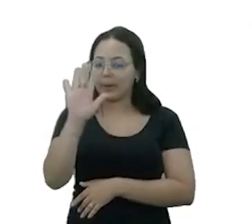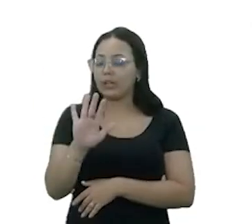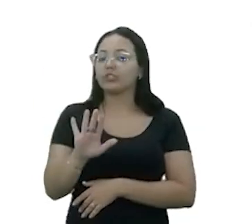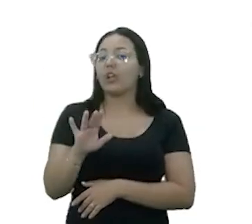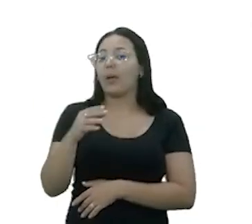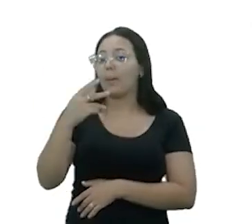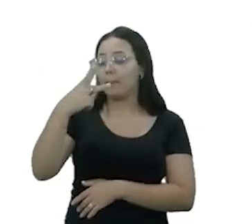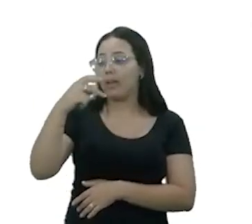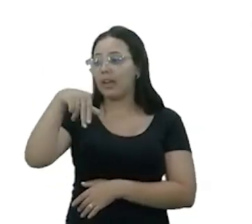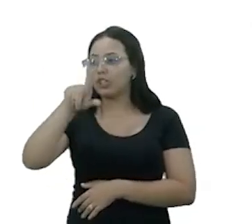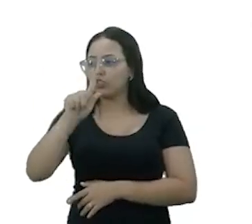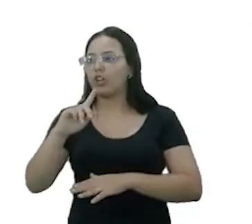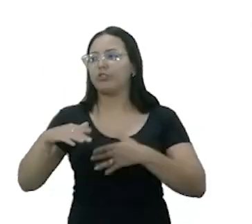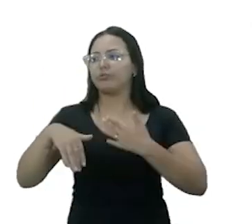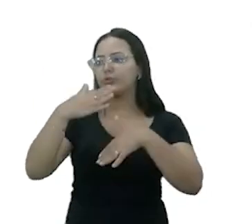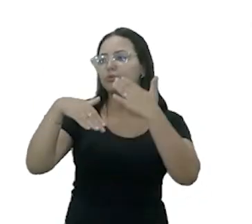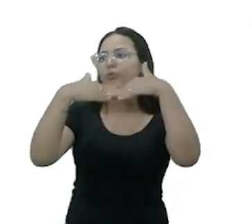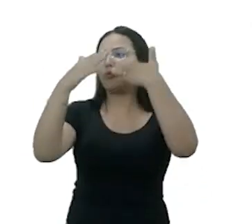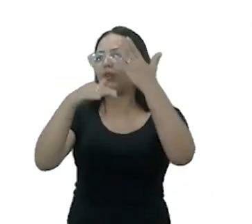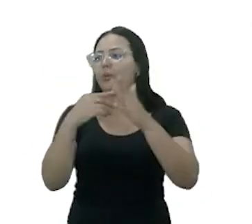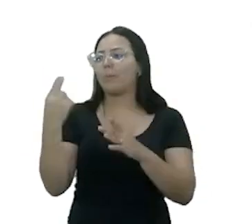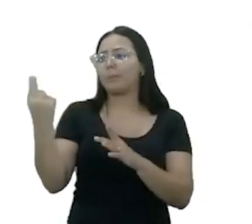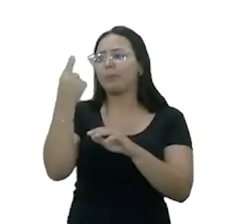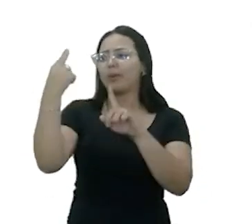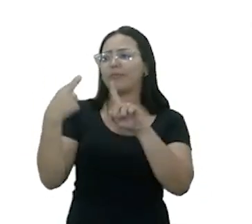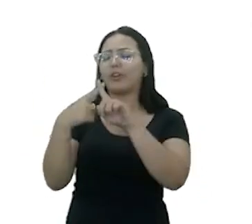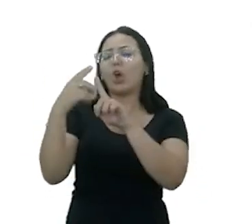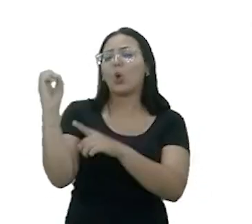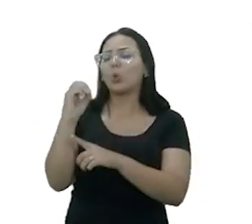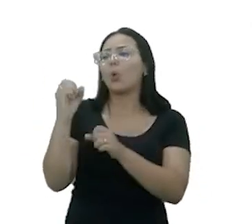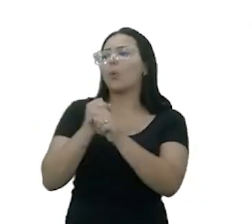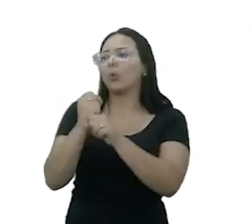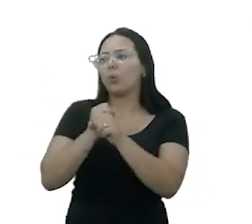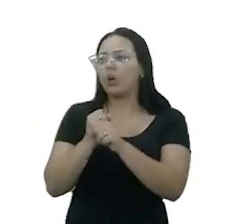formato PNG foi desenvolvido pela primeira vez em outubro de